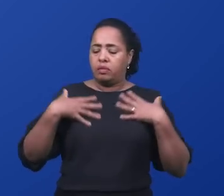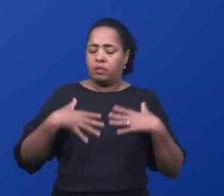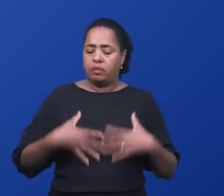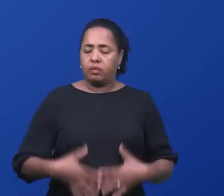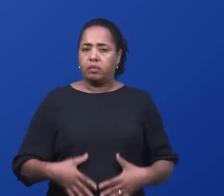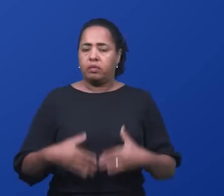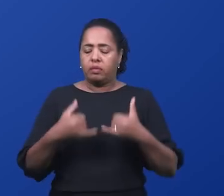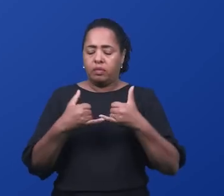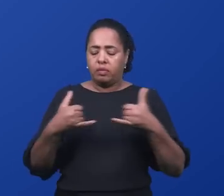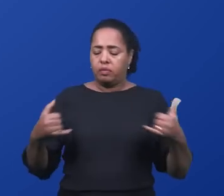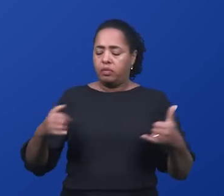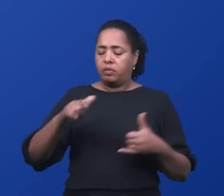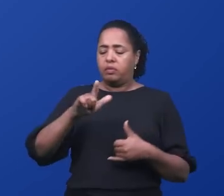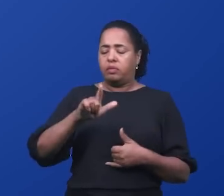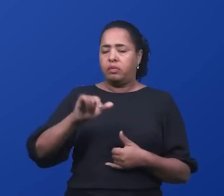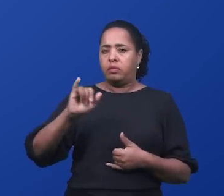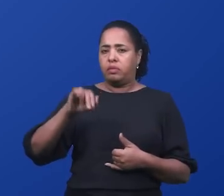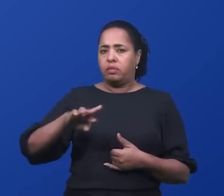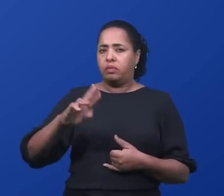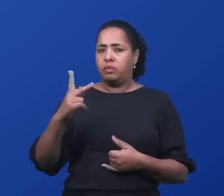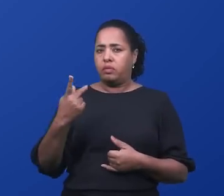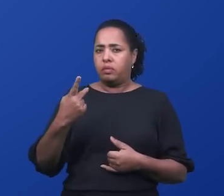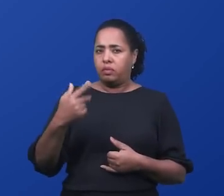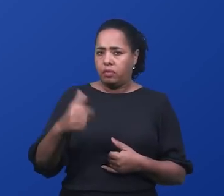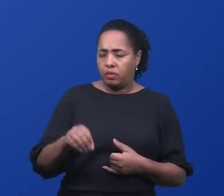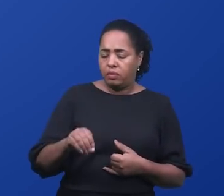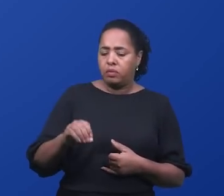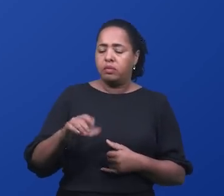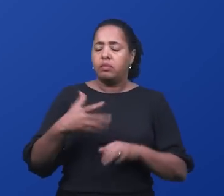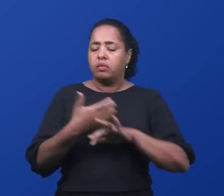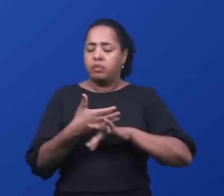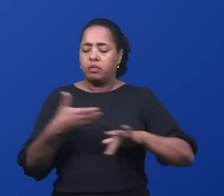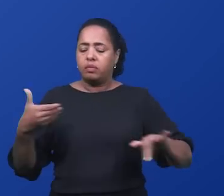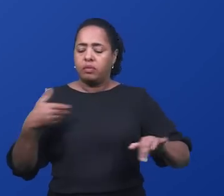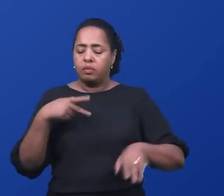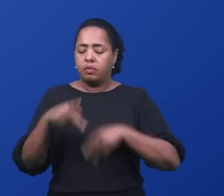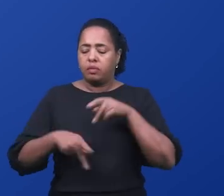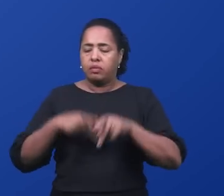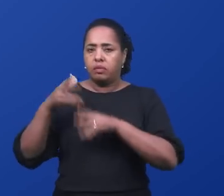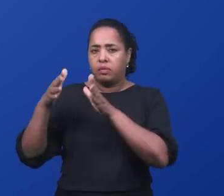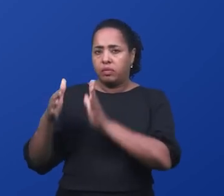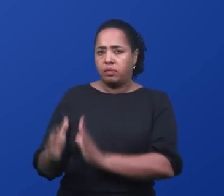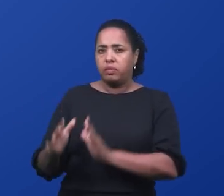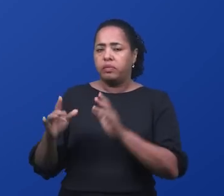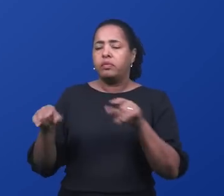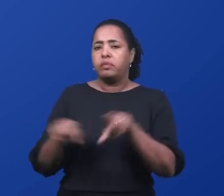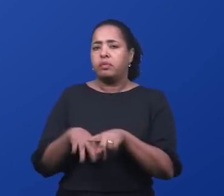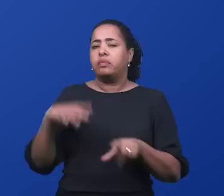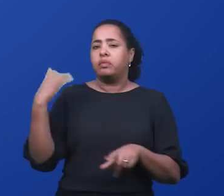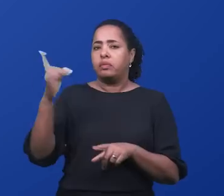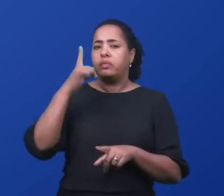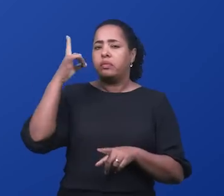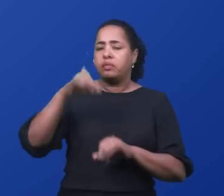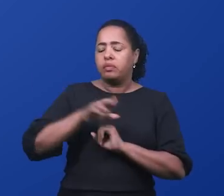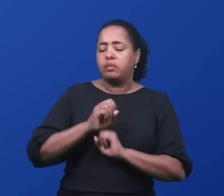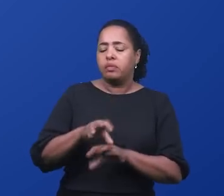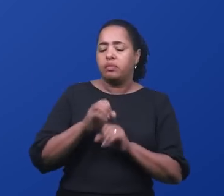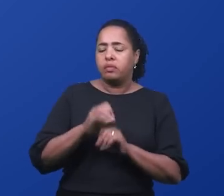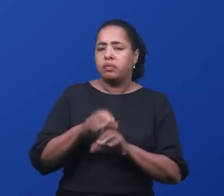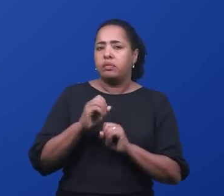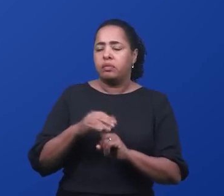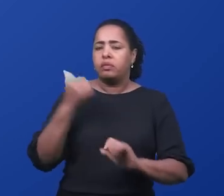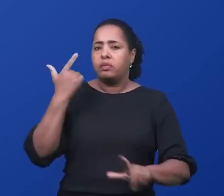linho fino, que fala da santificação da igreja, né? E ali Davi também instituiu